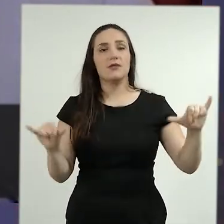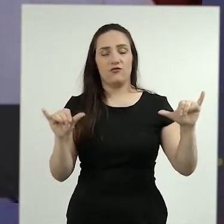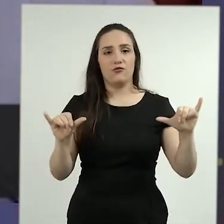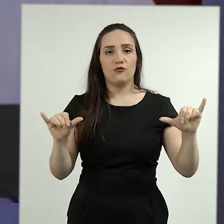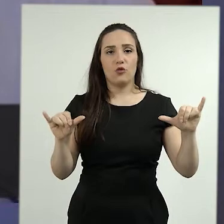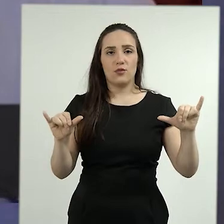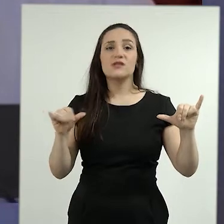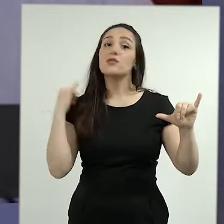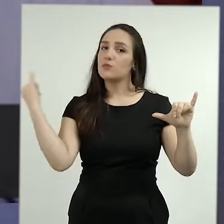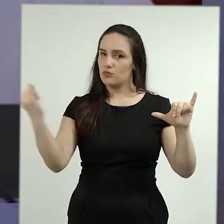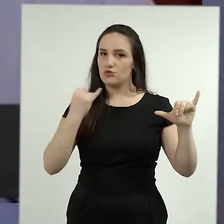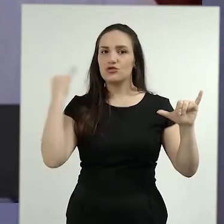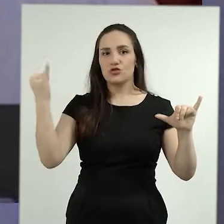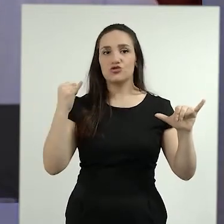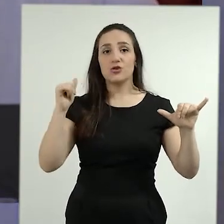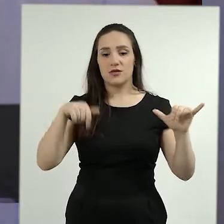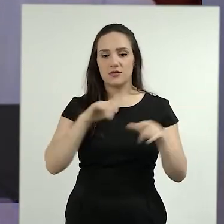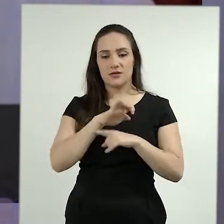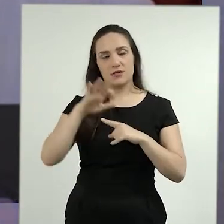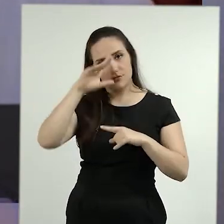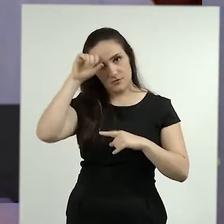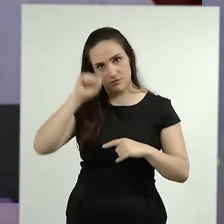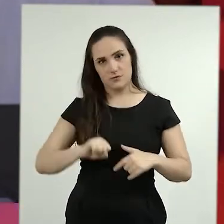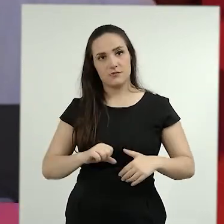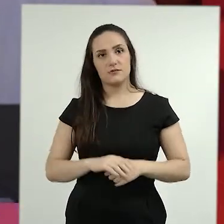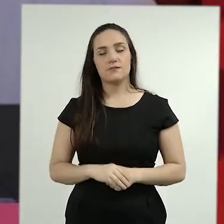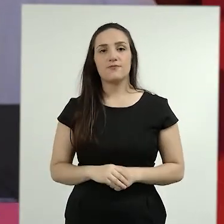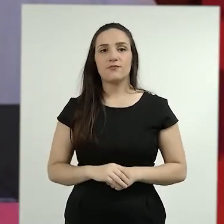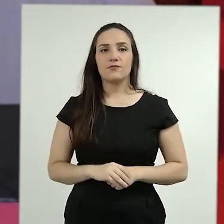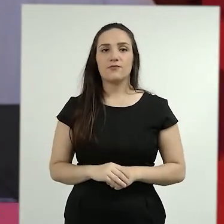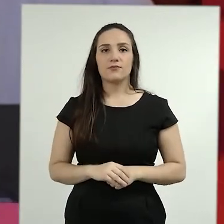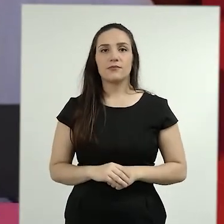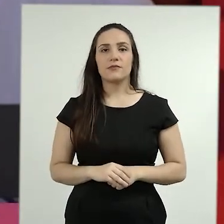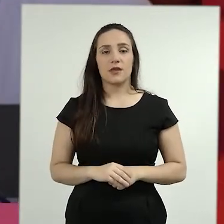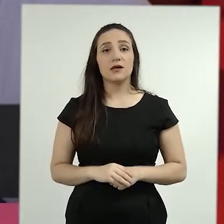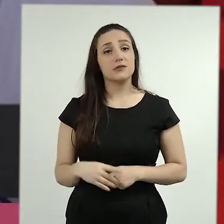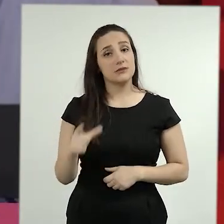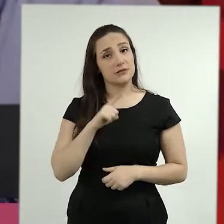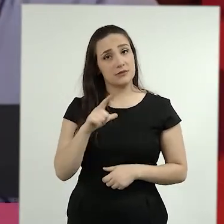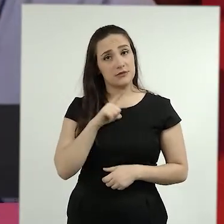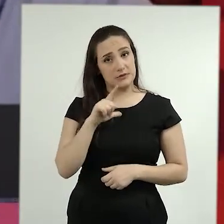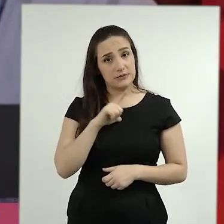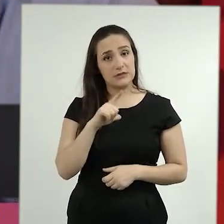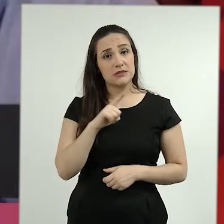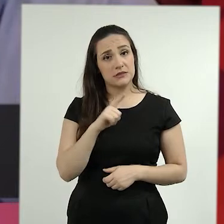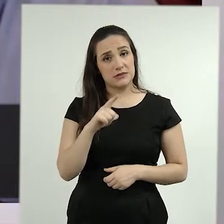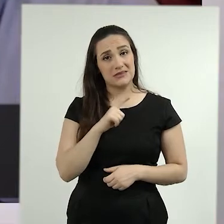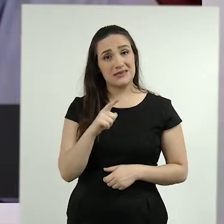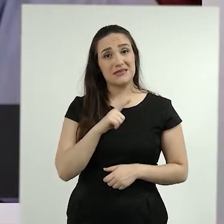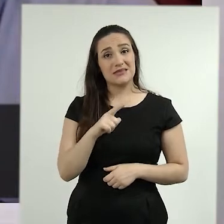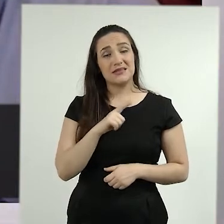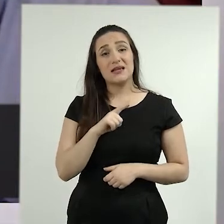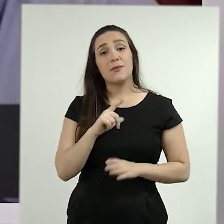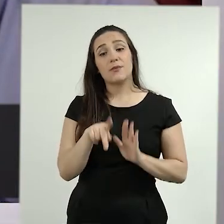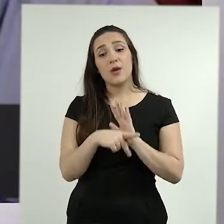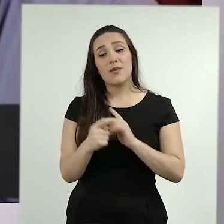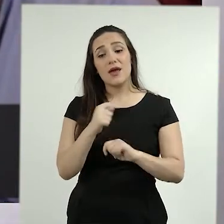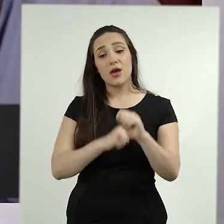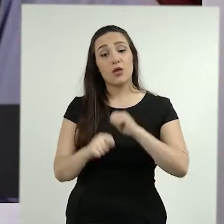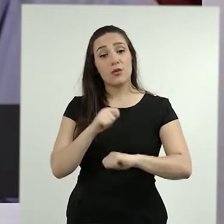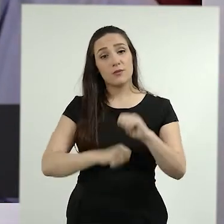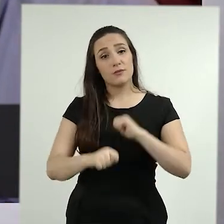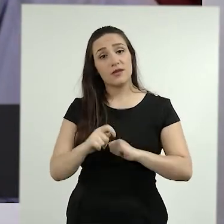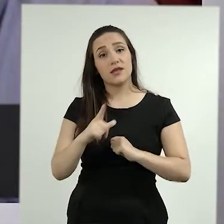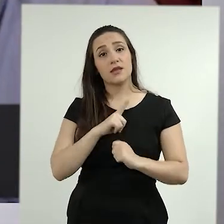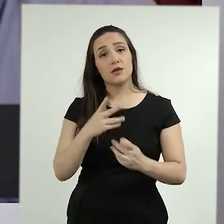informações sobre meio ambiente aí a todas as pessoas. No Mato Grosso do Sul, Danilo, a gente também vive uma situação que diz respeito